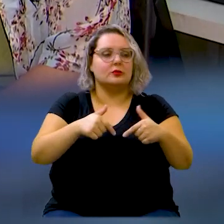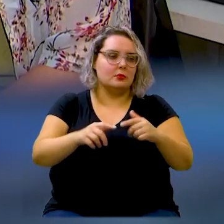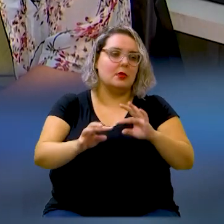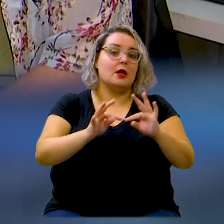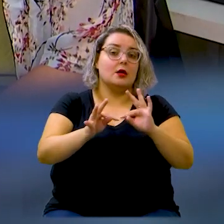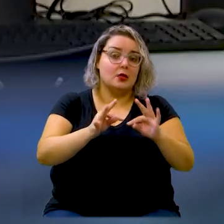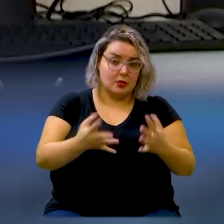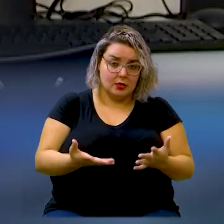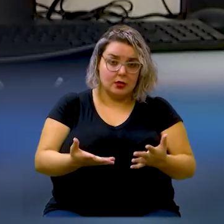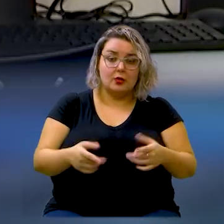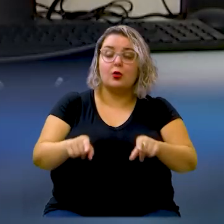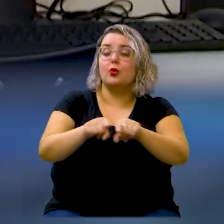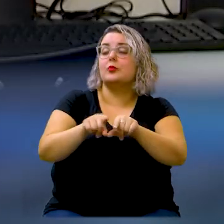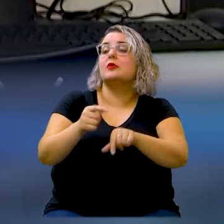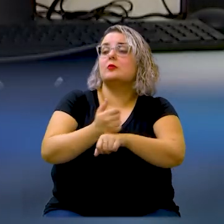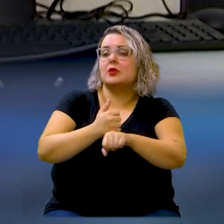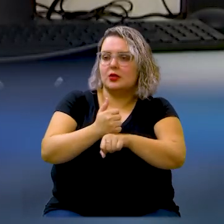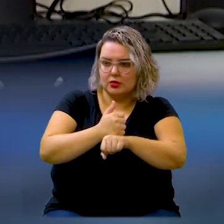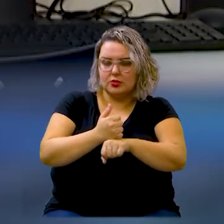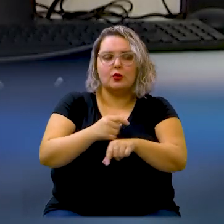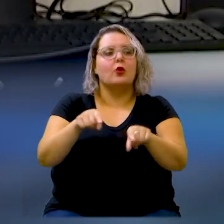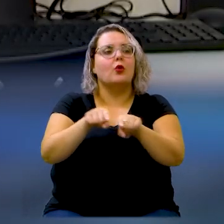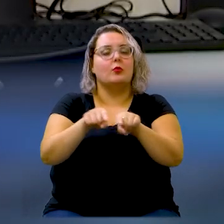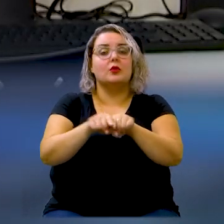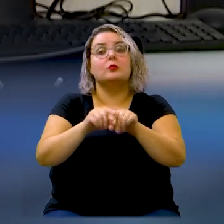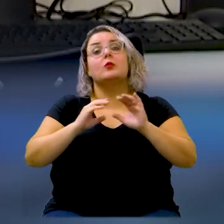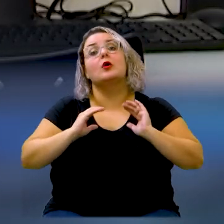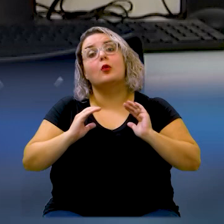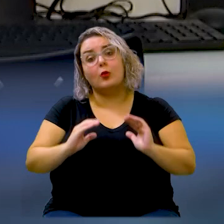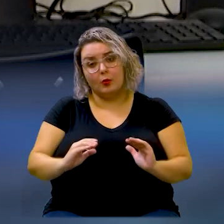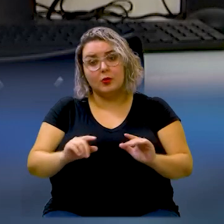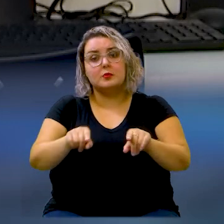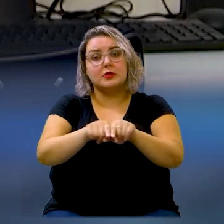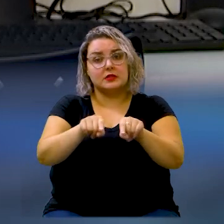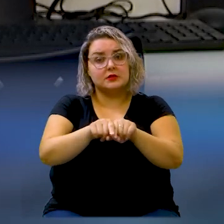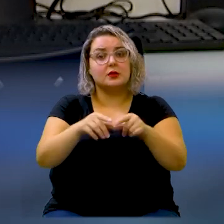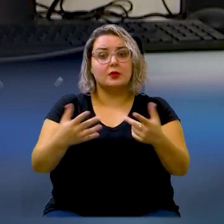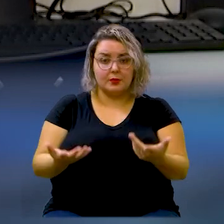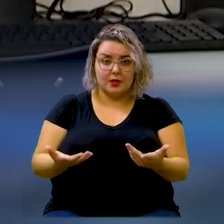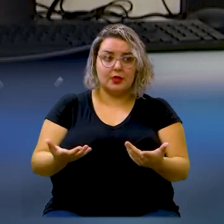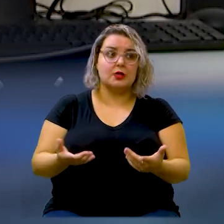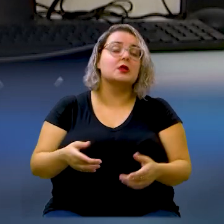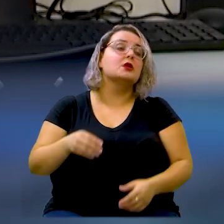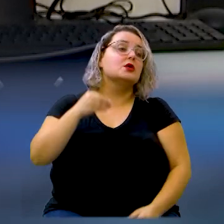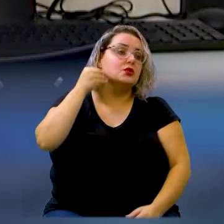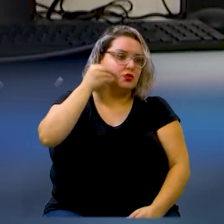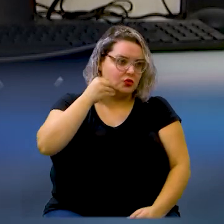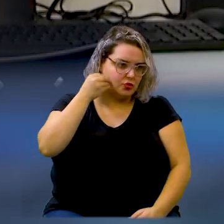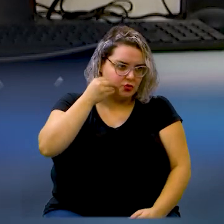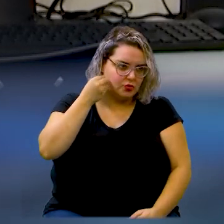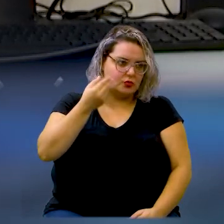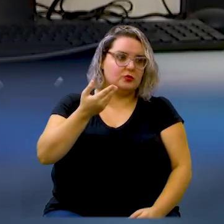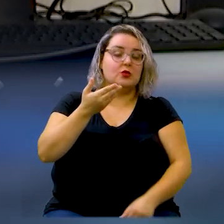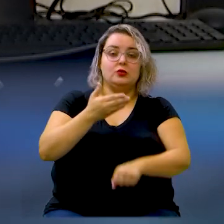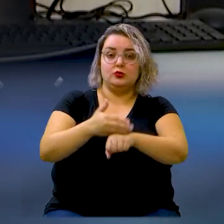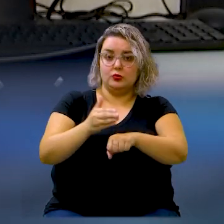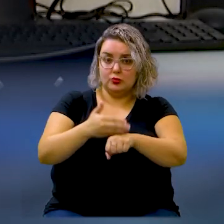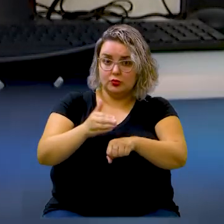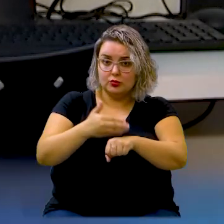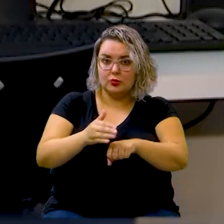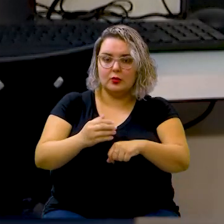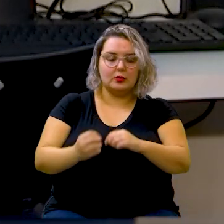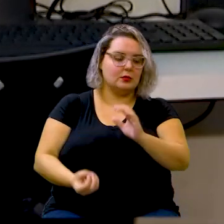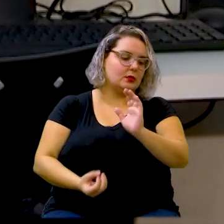como a questão profissional, como a questão comportamental também. E através de uma experiência bastante prática, em que